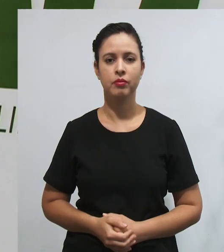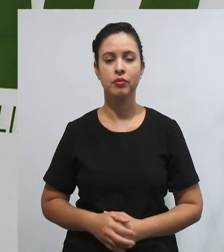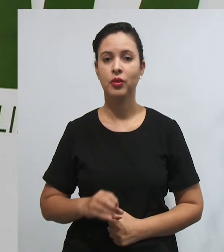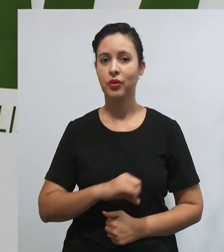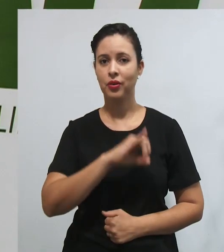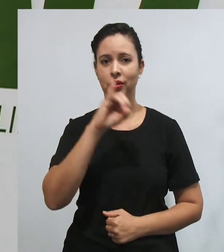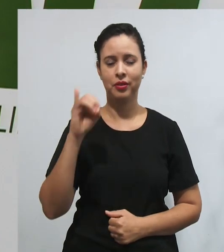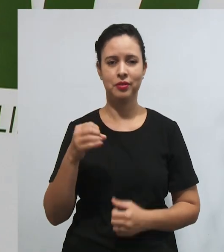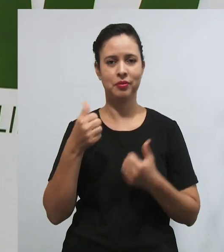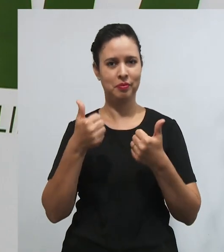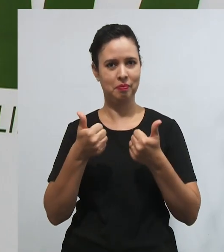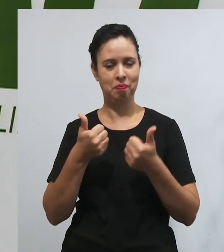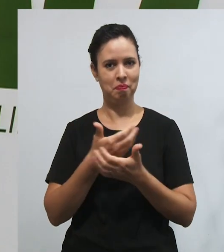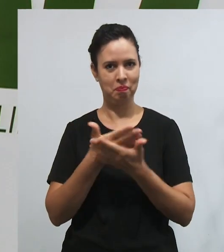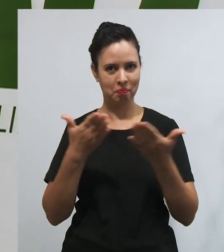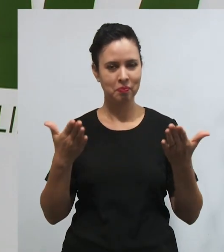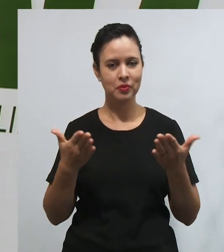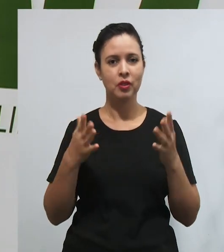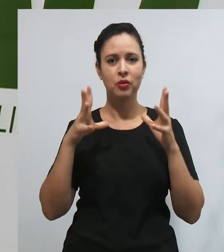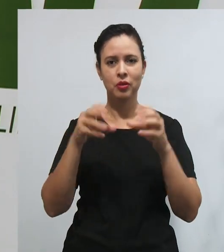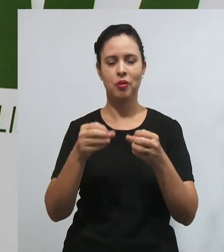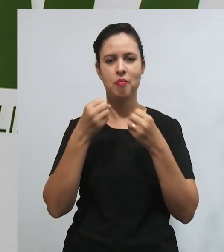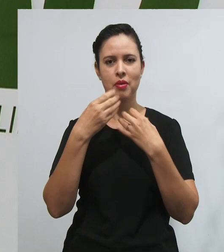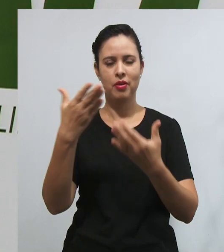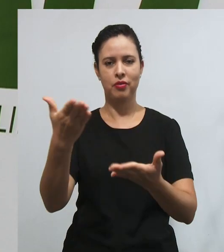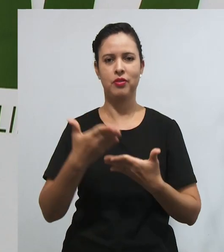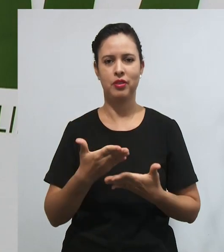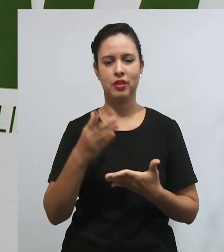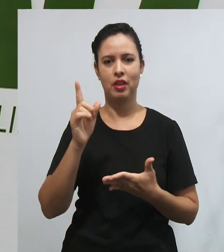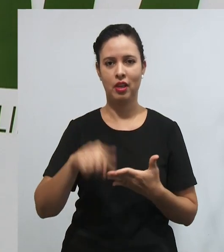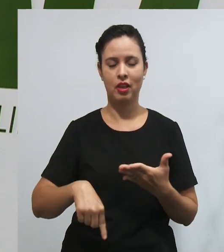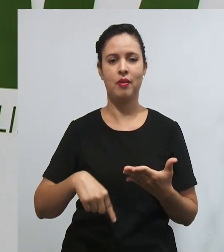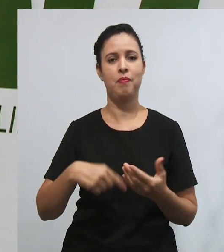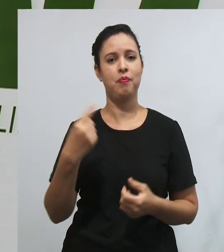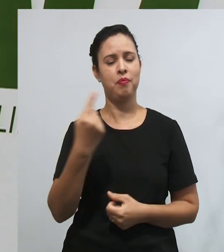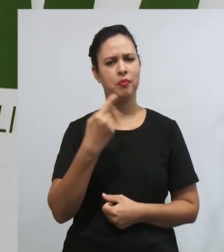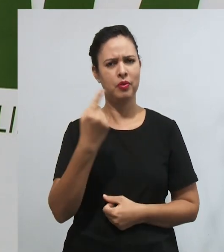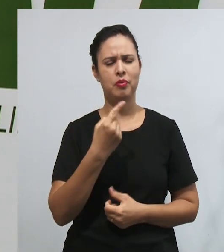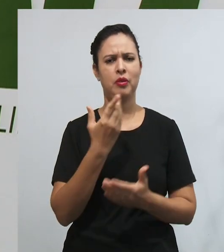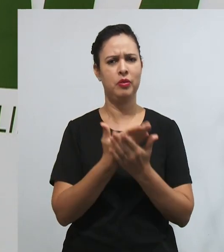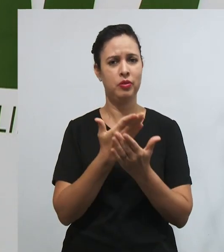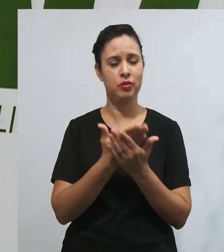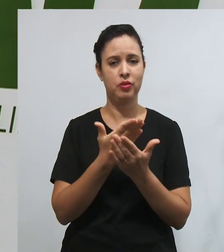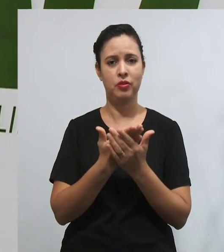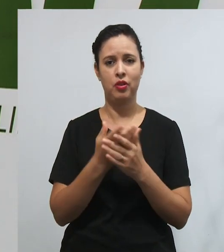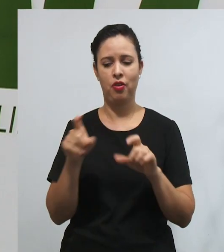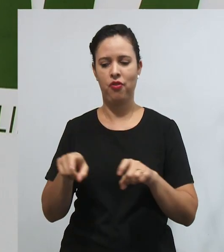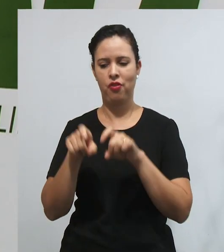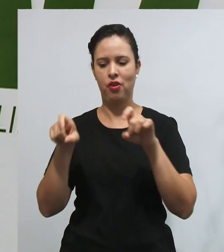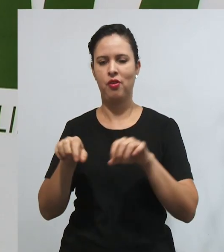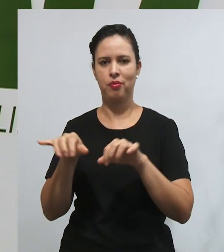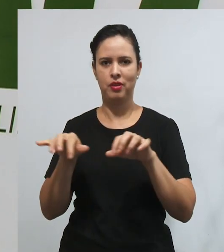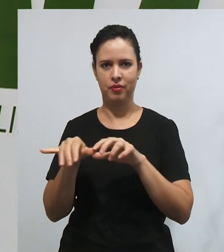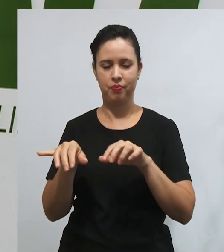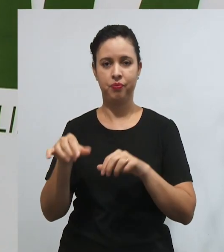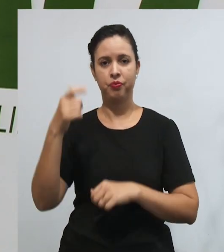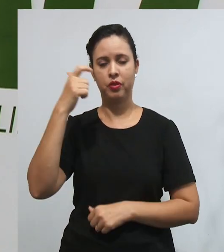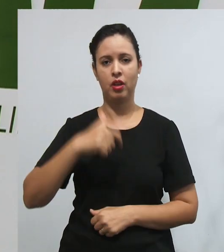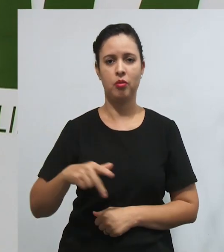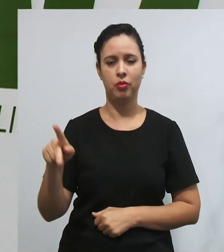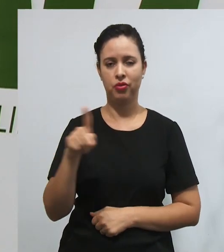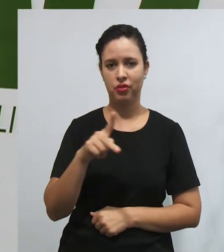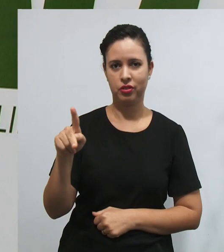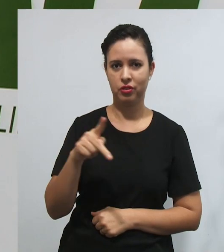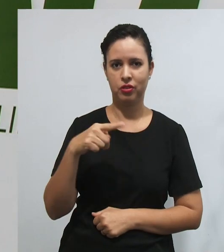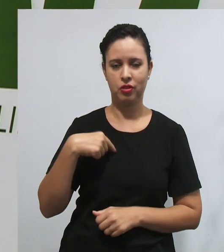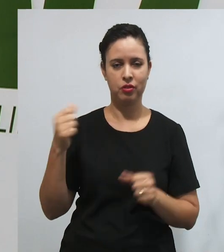Olá pessoal, tudo bem com vocês? Sejam bem-vindos à nossa primeira aula de Informática Aplicada. Eu sou o professor Marcel Rios e estarei com vocês